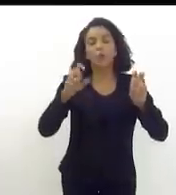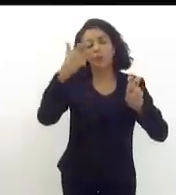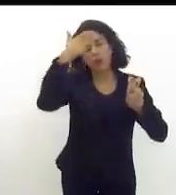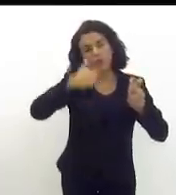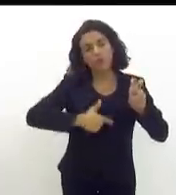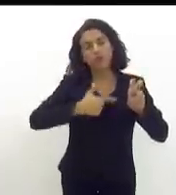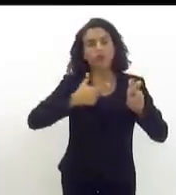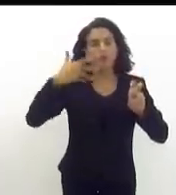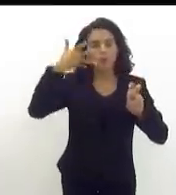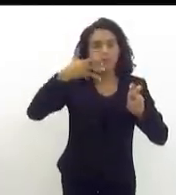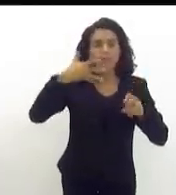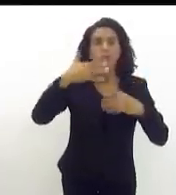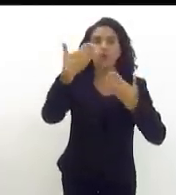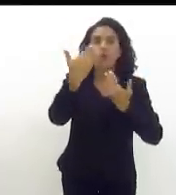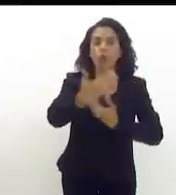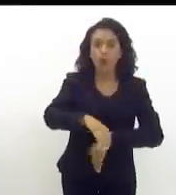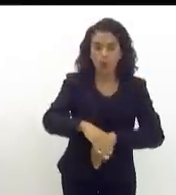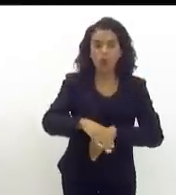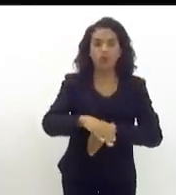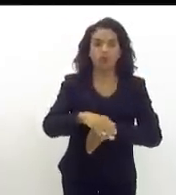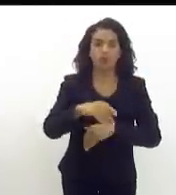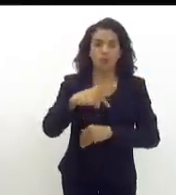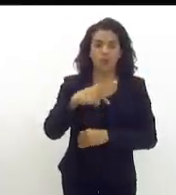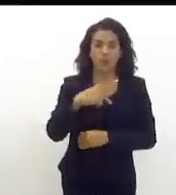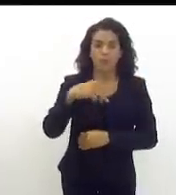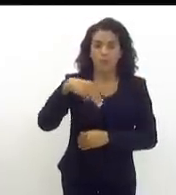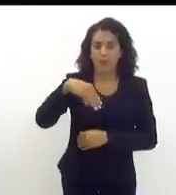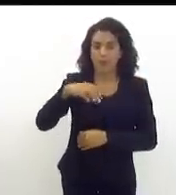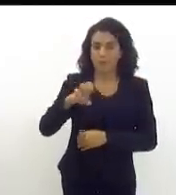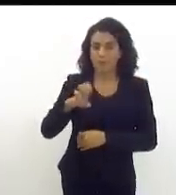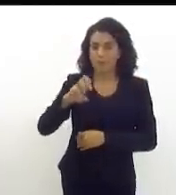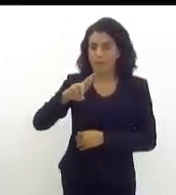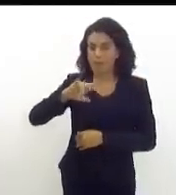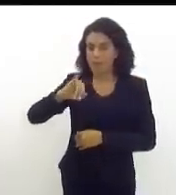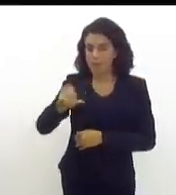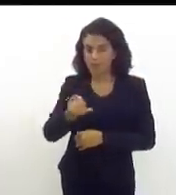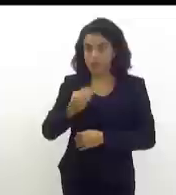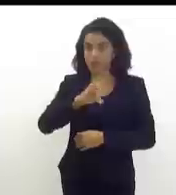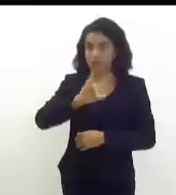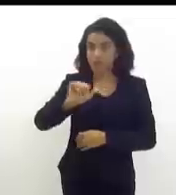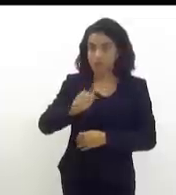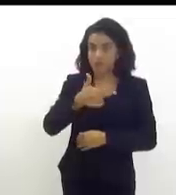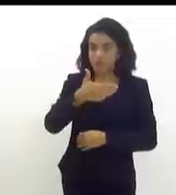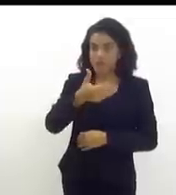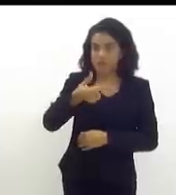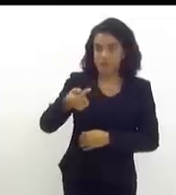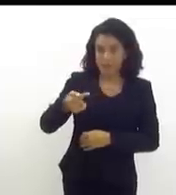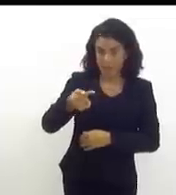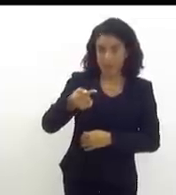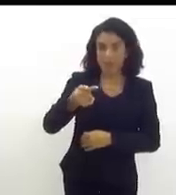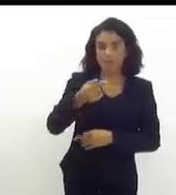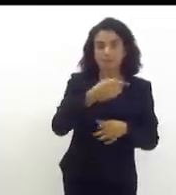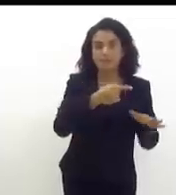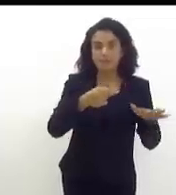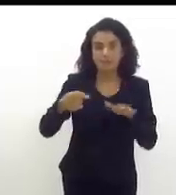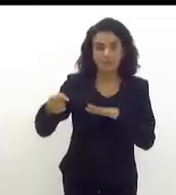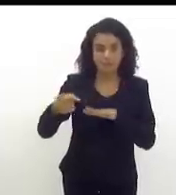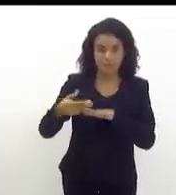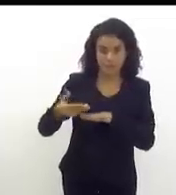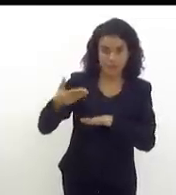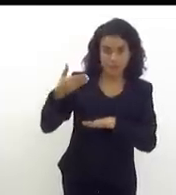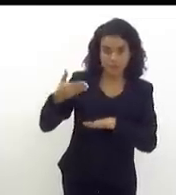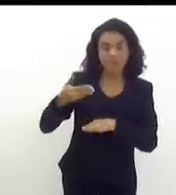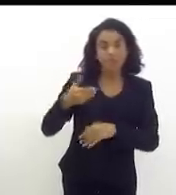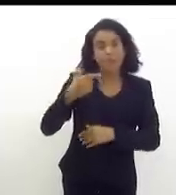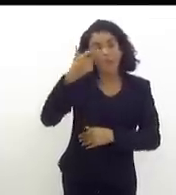que foi prestado agora no dia 27 semana passada no